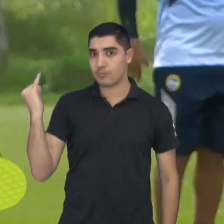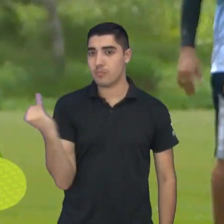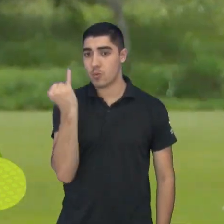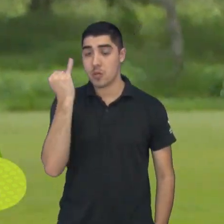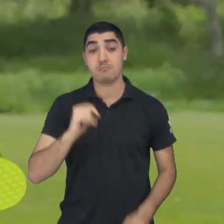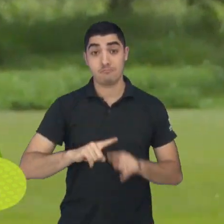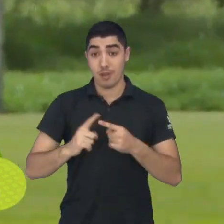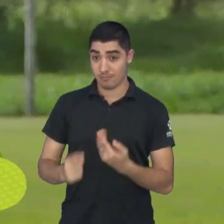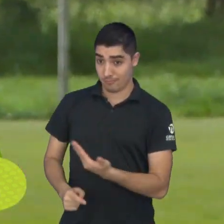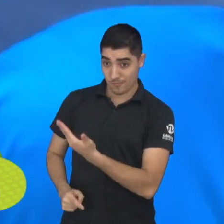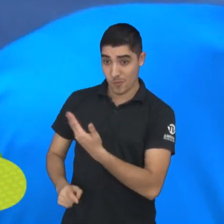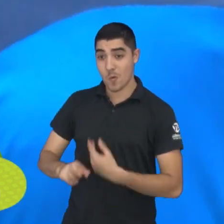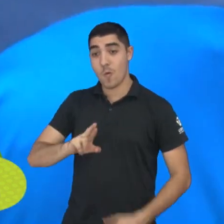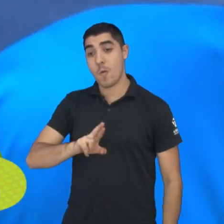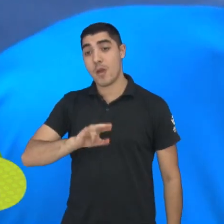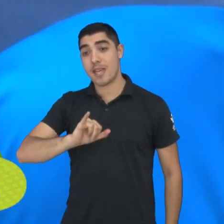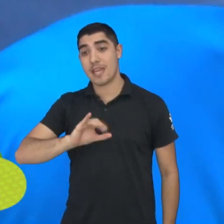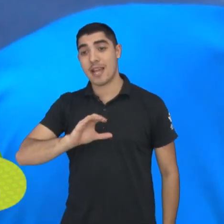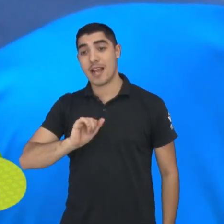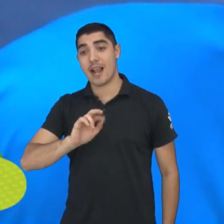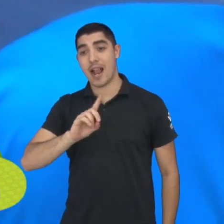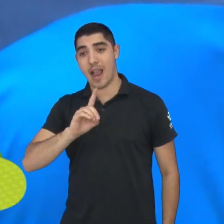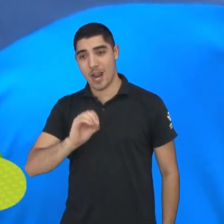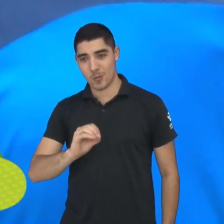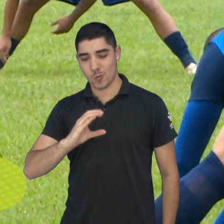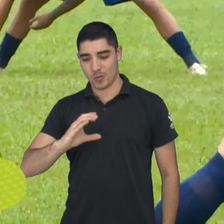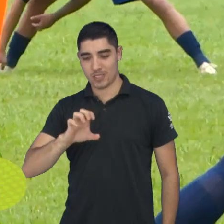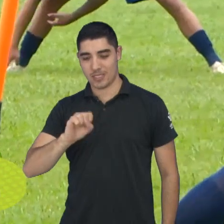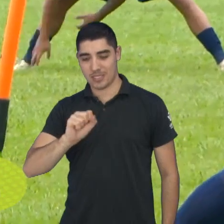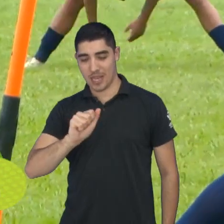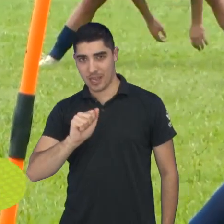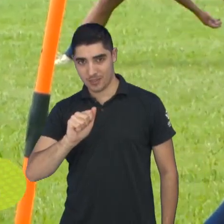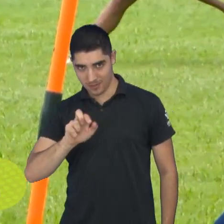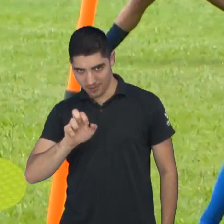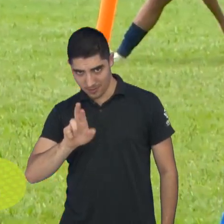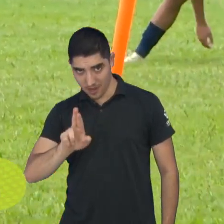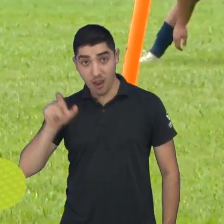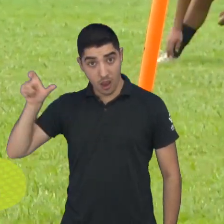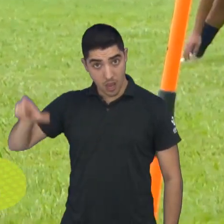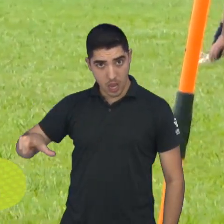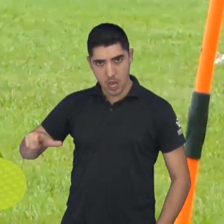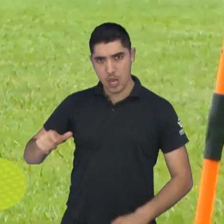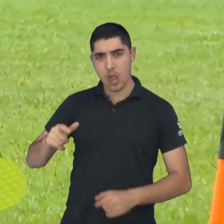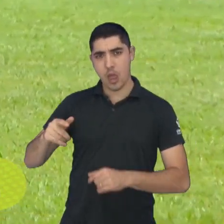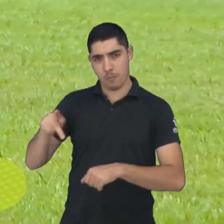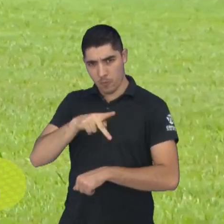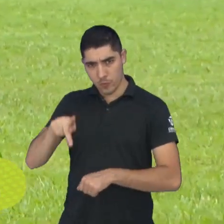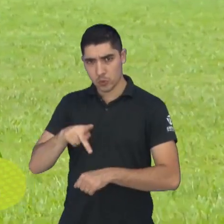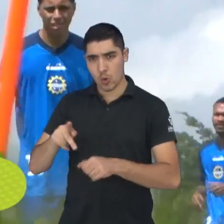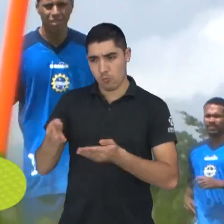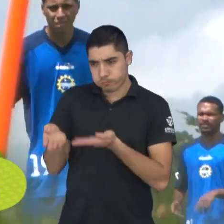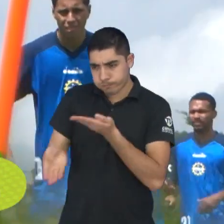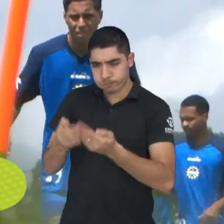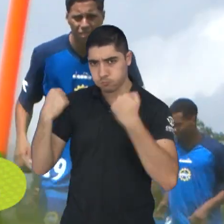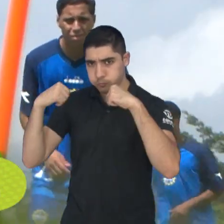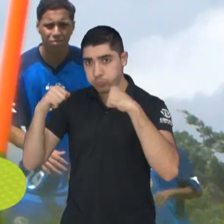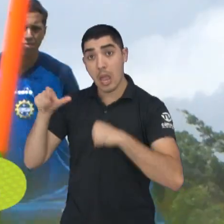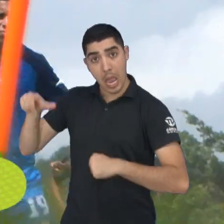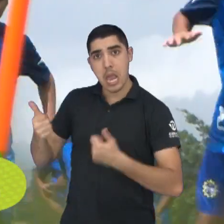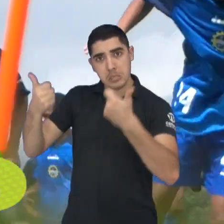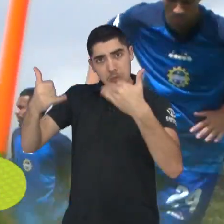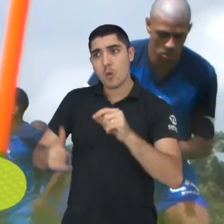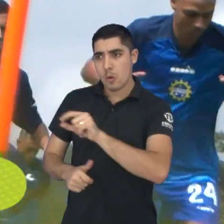acordo com Ricardo César, preparador físico da Águia, está todo mundo na ponta dos cascos. Ou